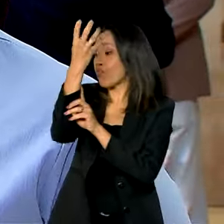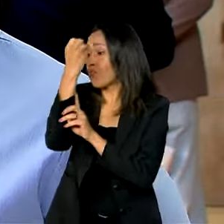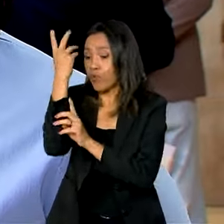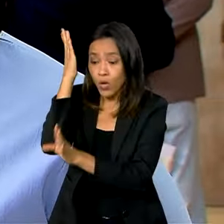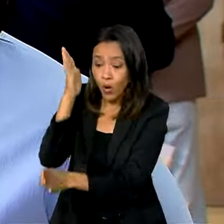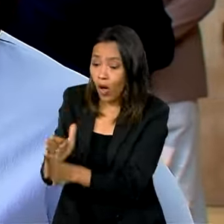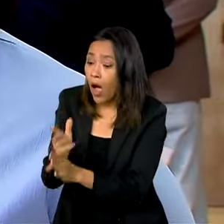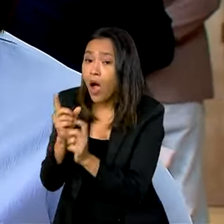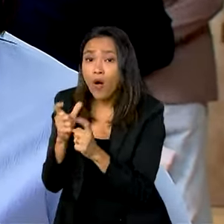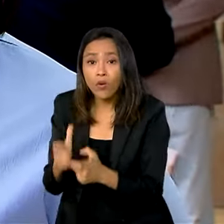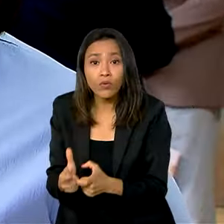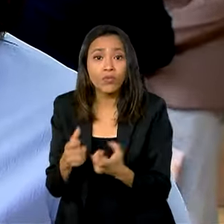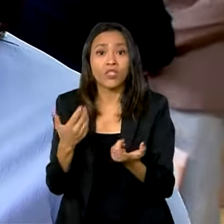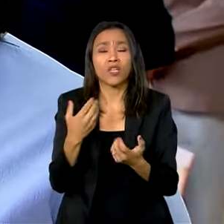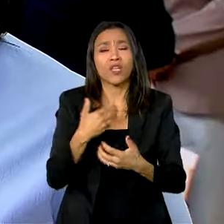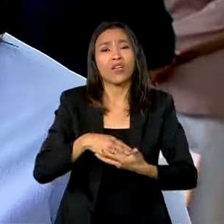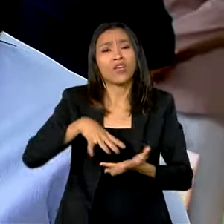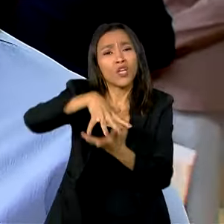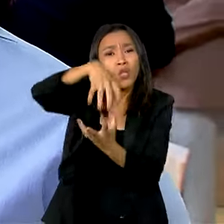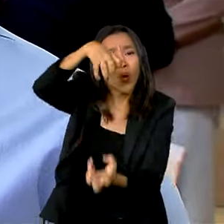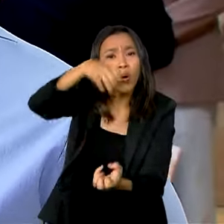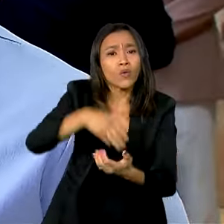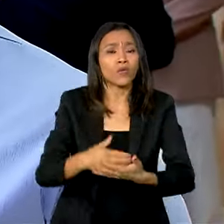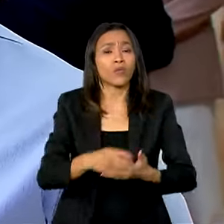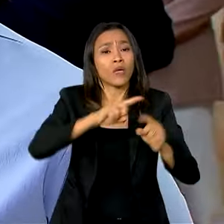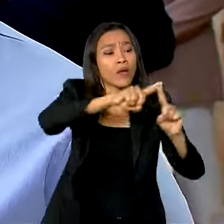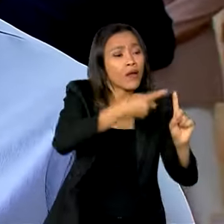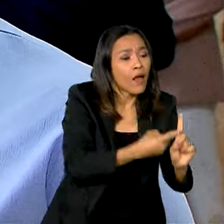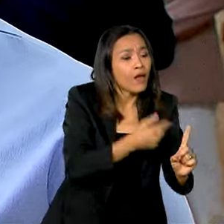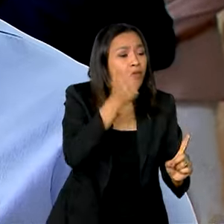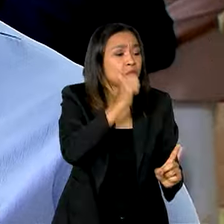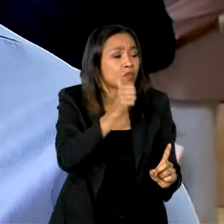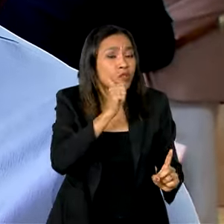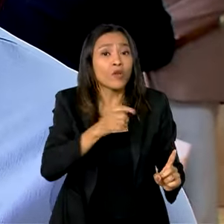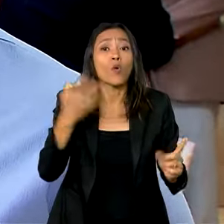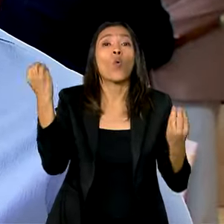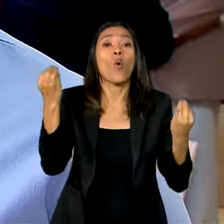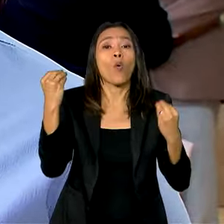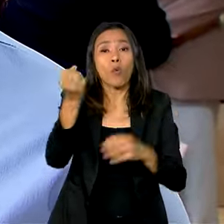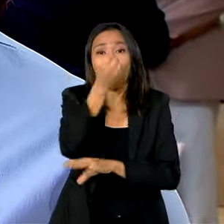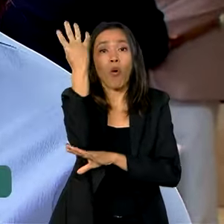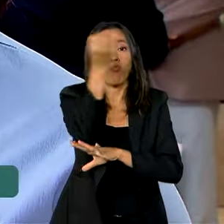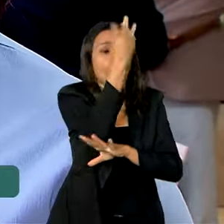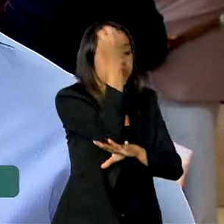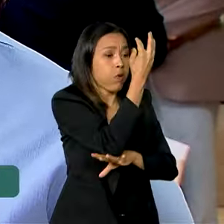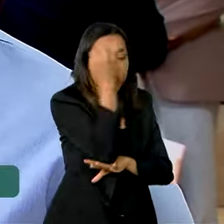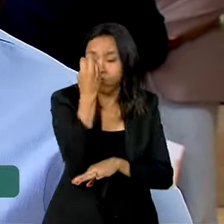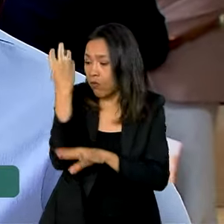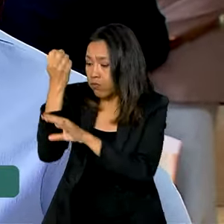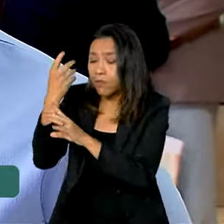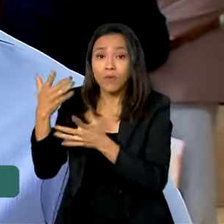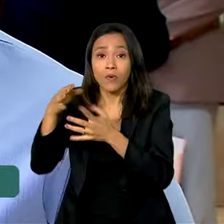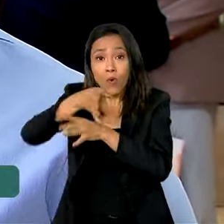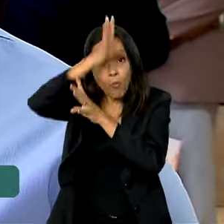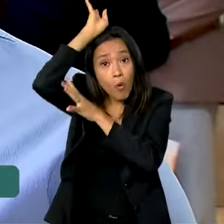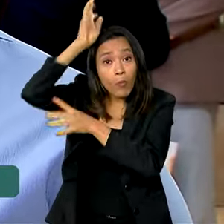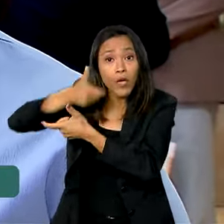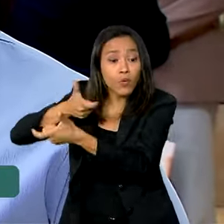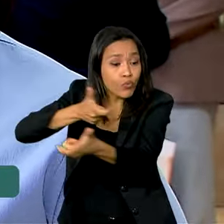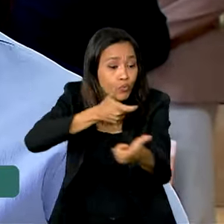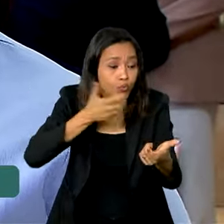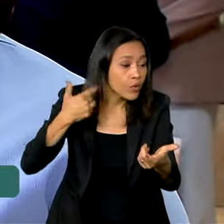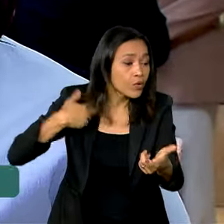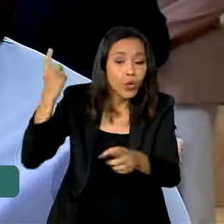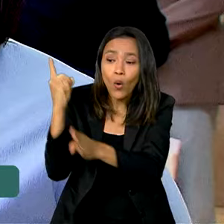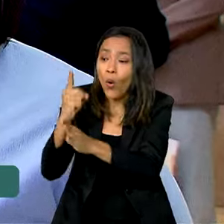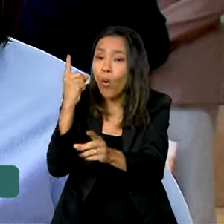a gente tem muito idoso, muita criança, muitas mulheres grávidas, vai ter uma emergência, o bombeiro não acha porque não temos um CEP, não temos um endereçamento, não